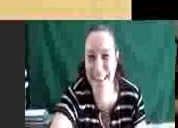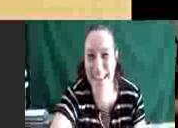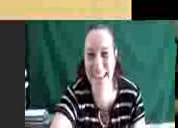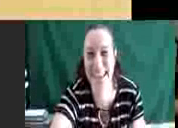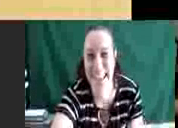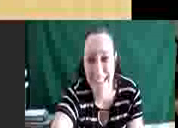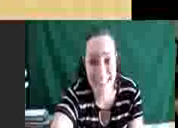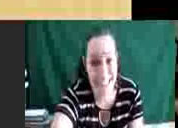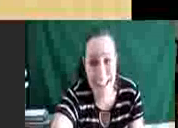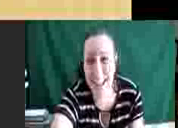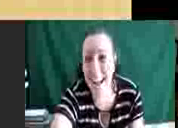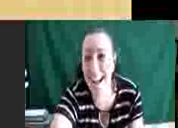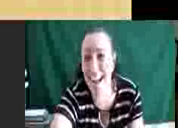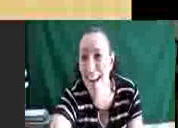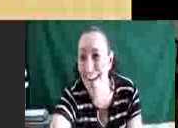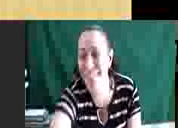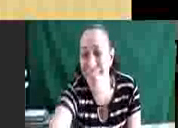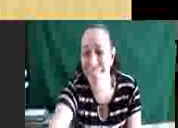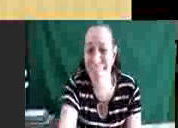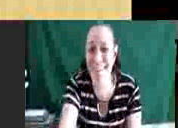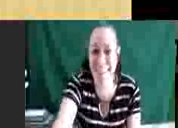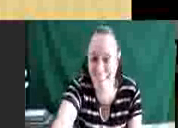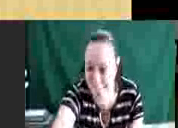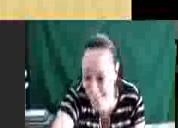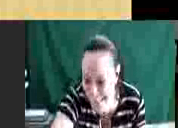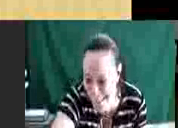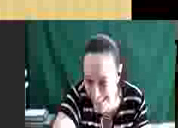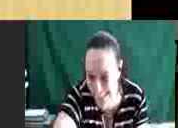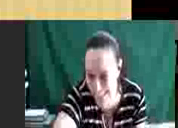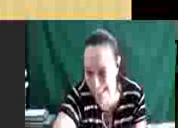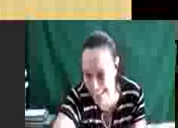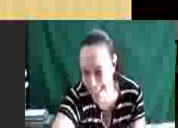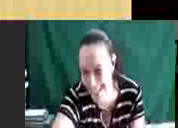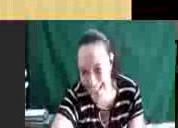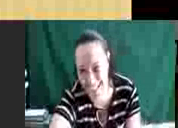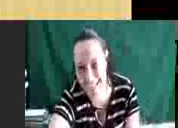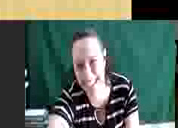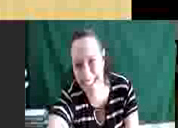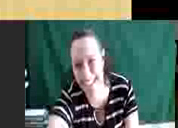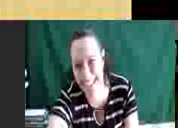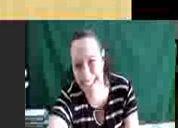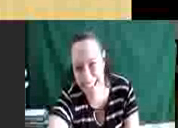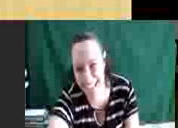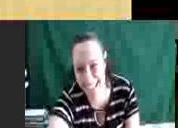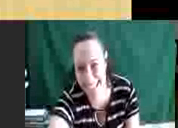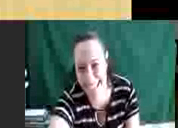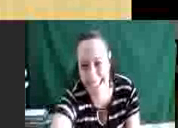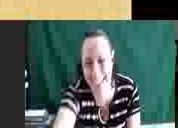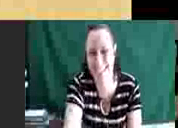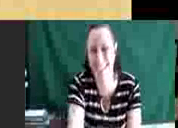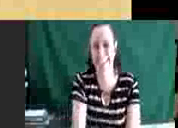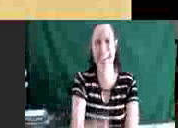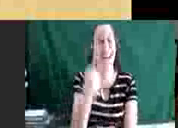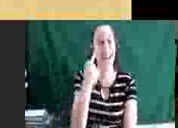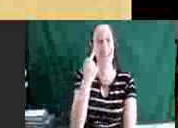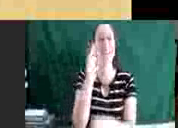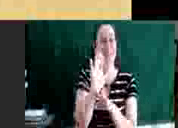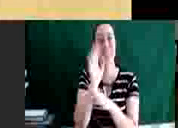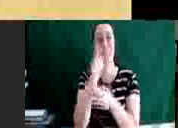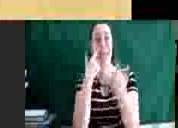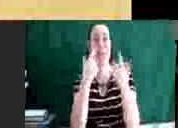Wireshark, pegar um pacote de rede, destrinchar o pacote, saber quem enviou o pacote, onde o IP origem, qual é o IP destino, o que tem naquele pacote, que tipo